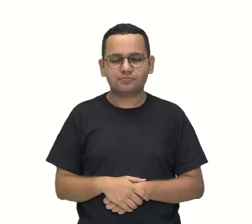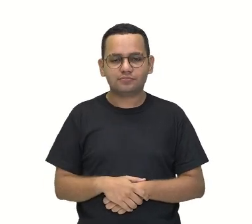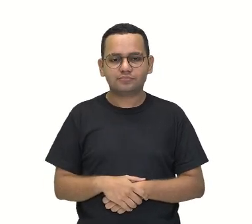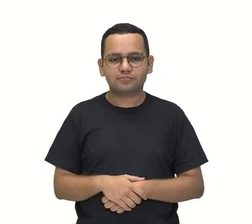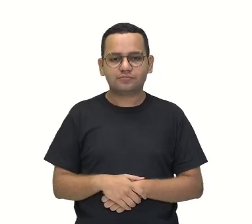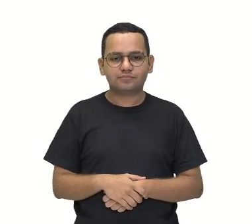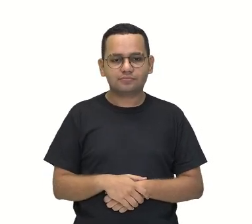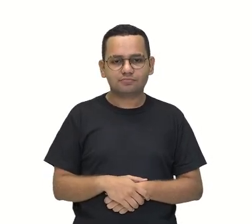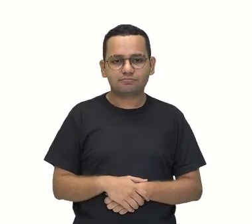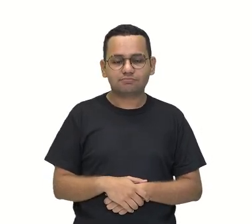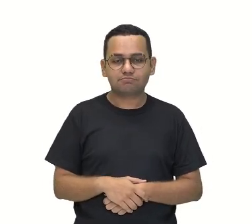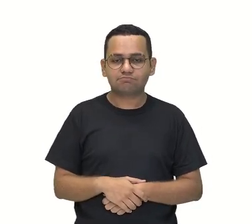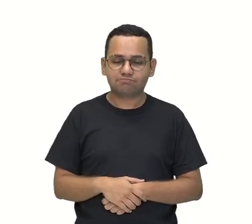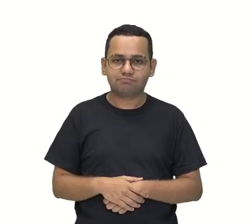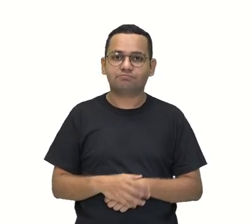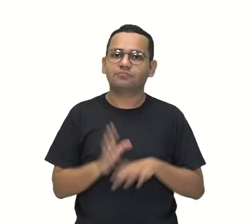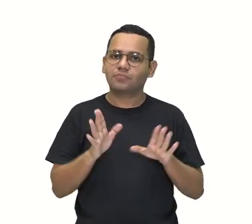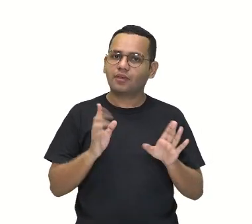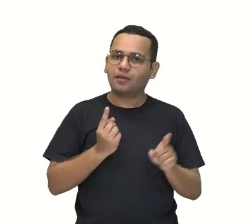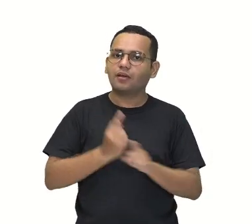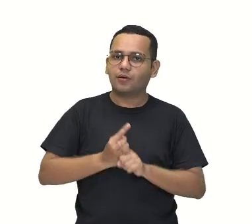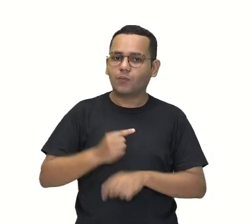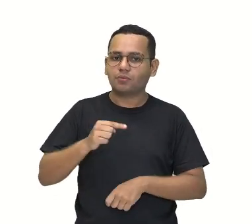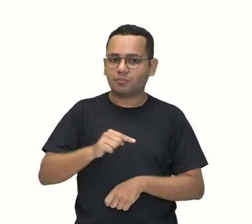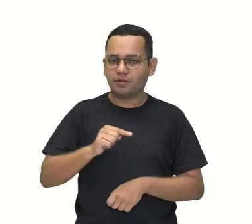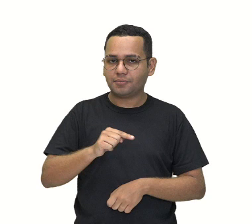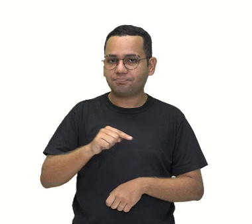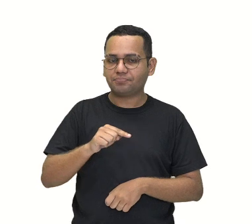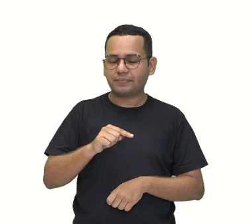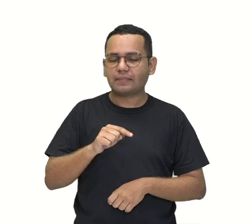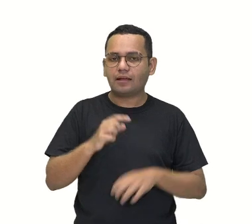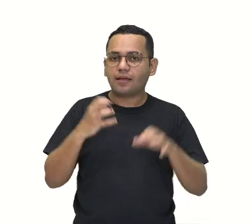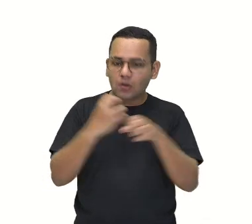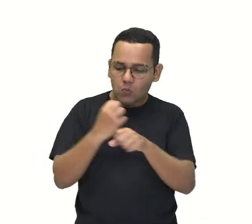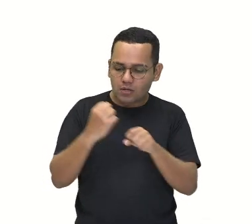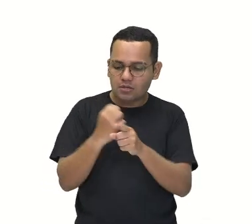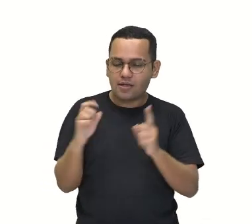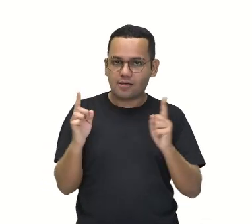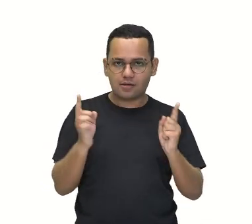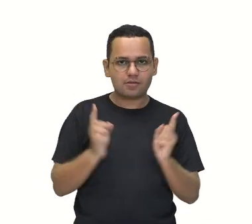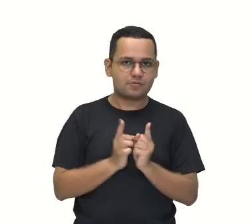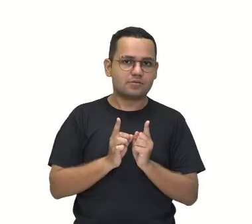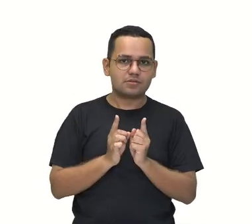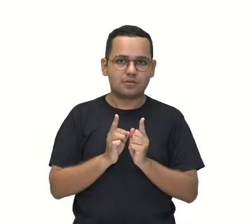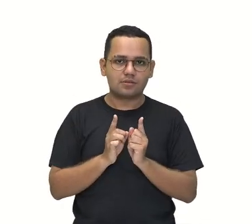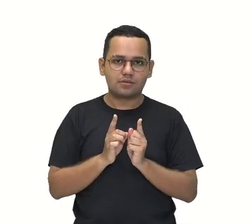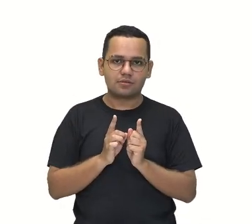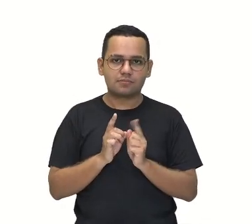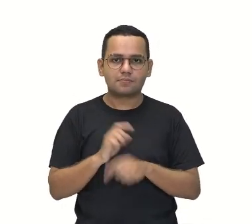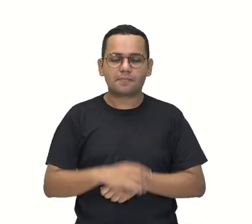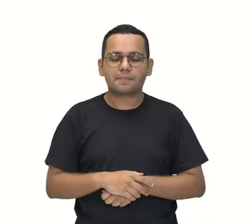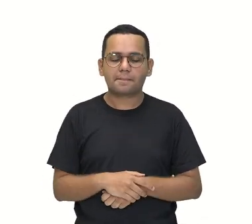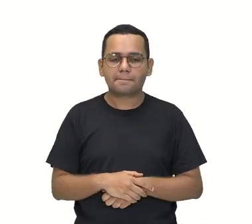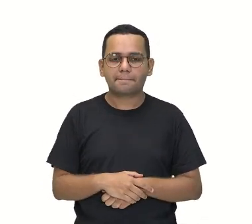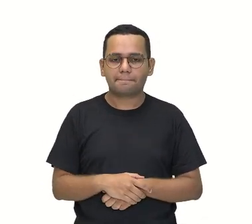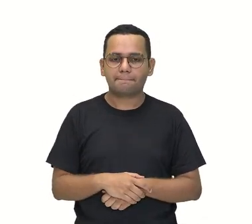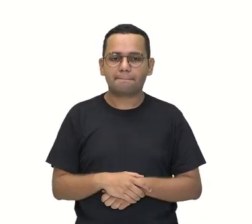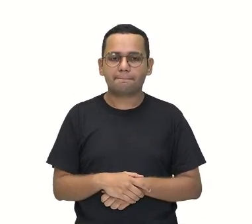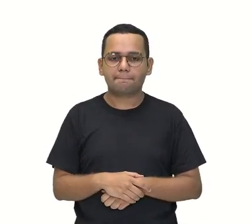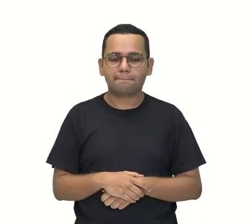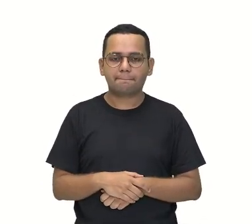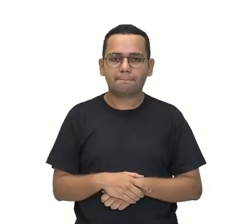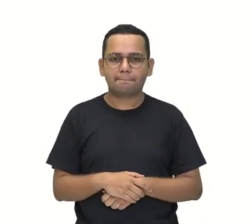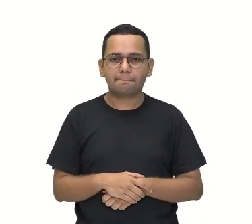ó. Obtemos a equação reduzida da reta. Lembrando